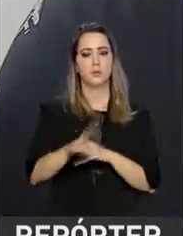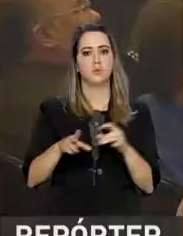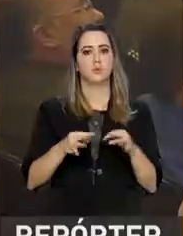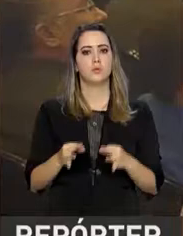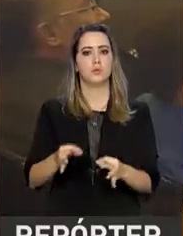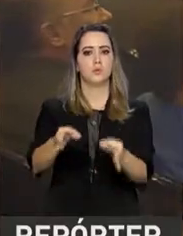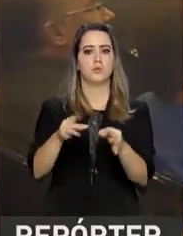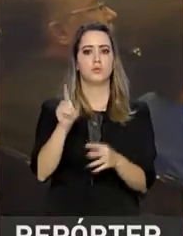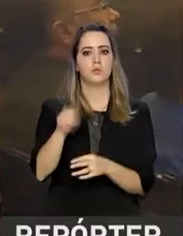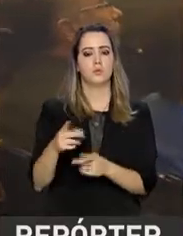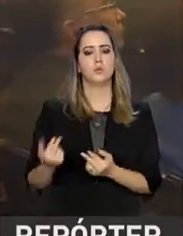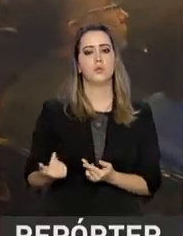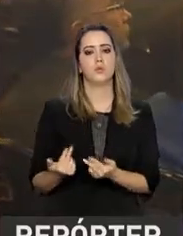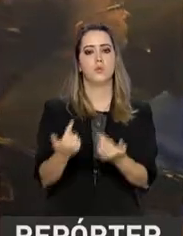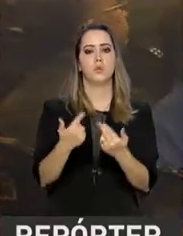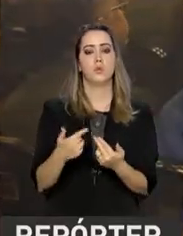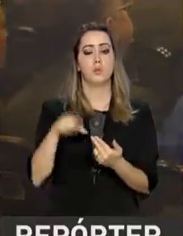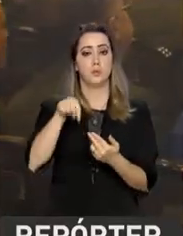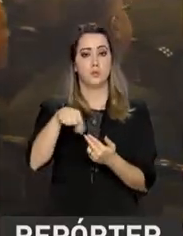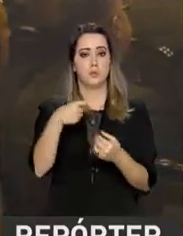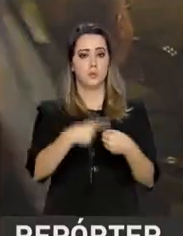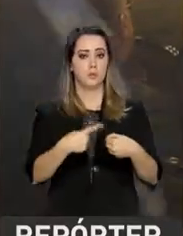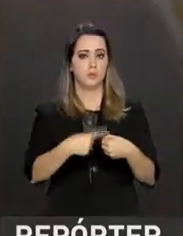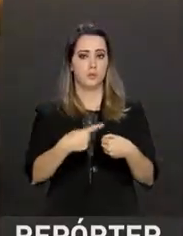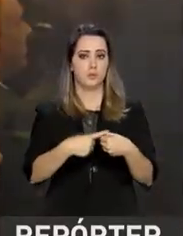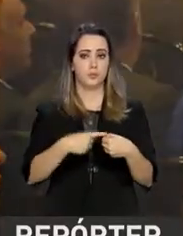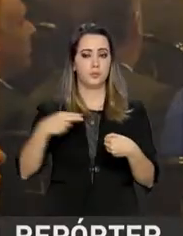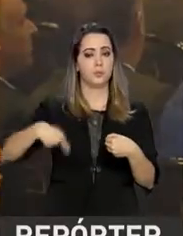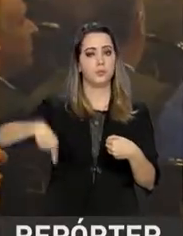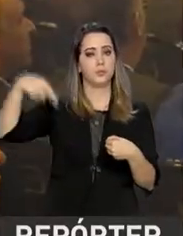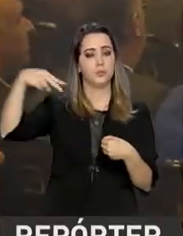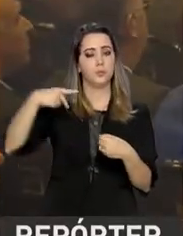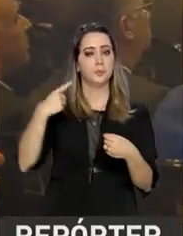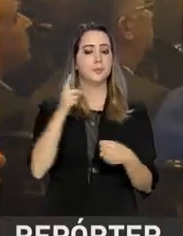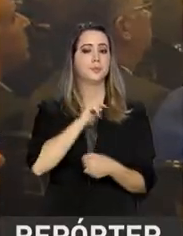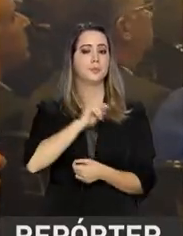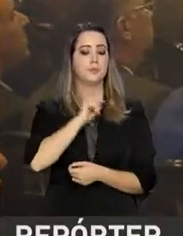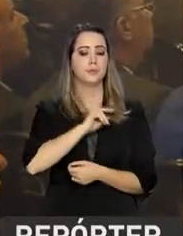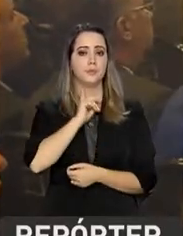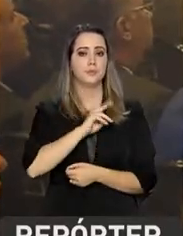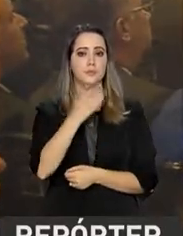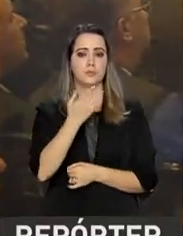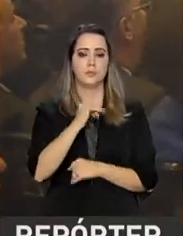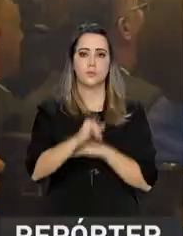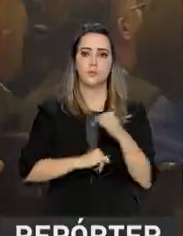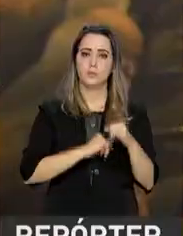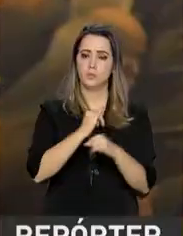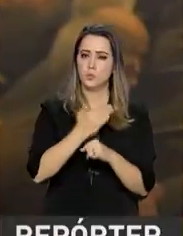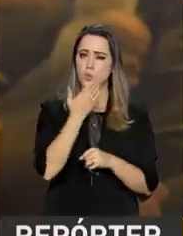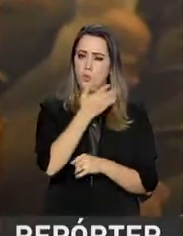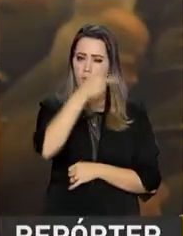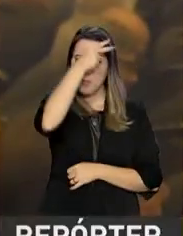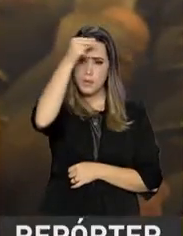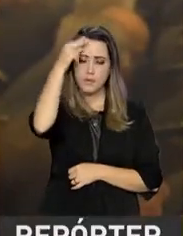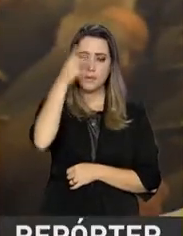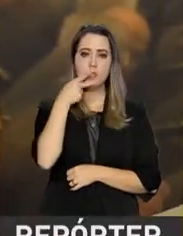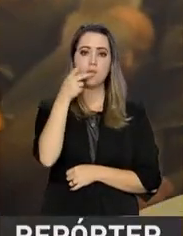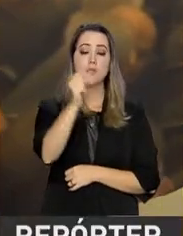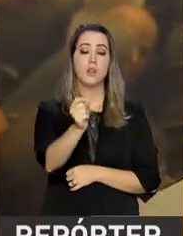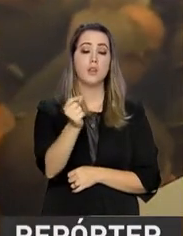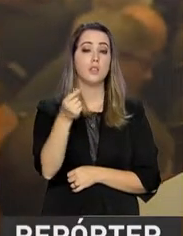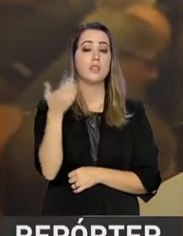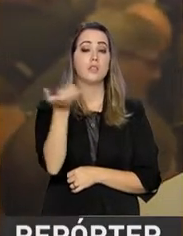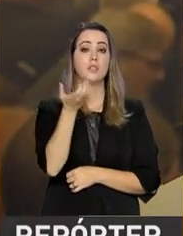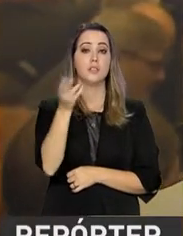tecnologia. É o caso de Montezuma, cidade do norte de Minas Gerais. O prefeito de lá conta que quer utilizar